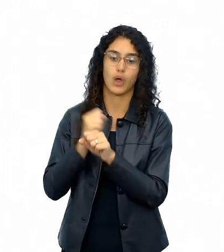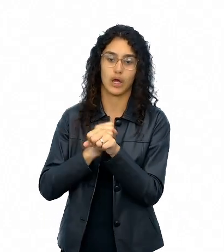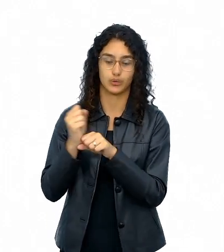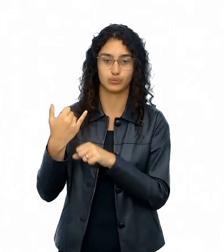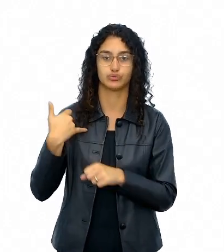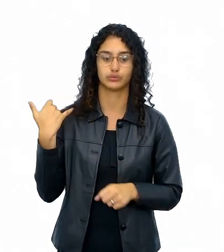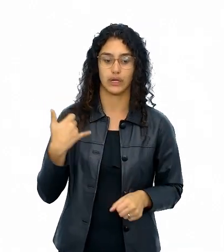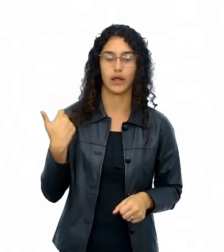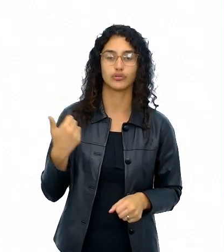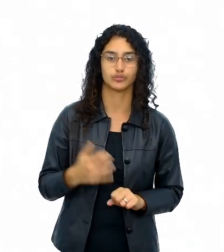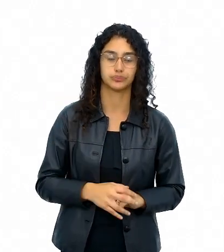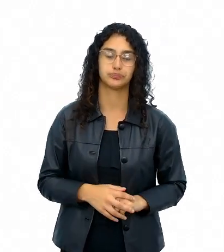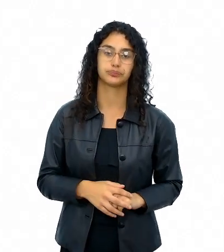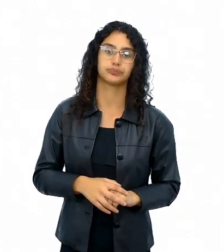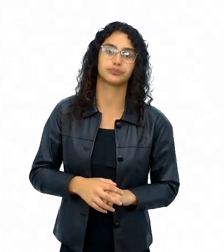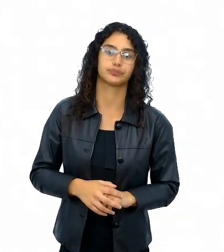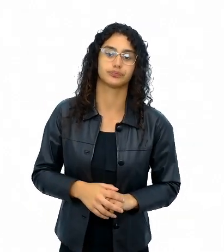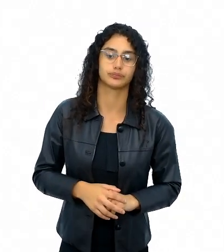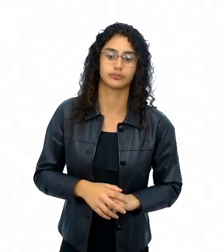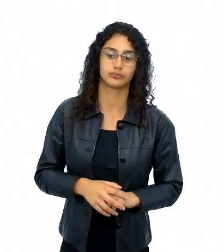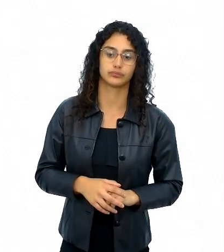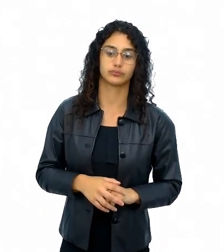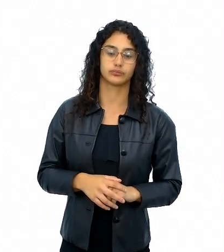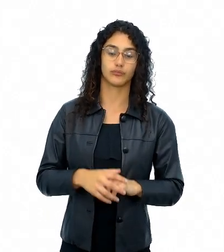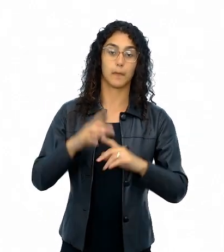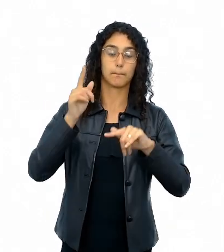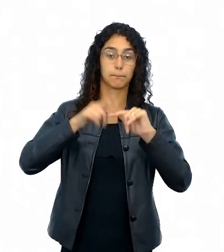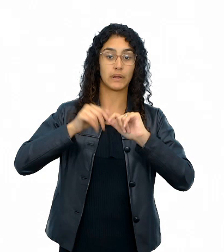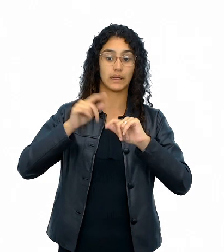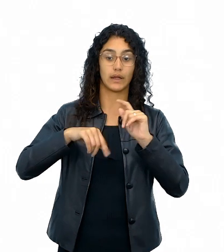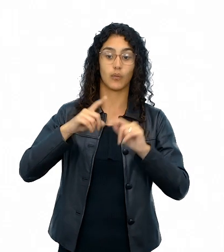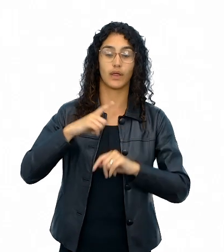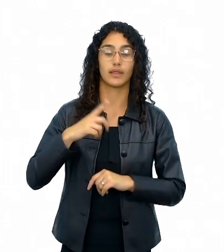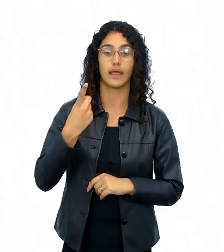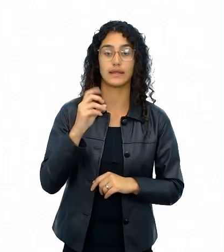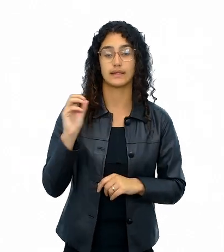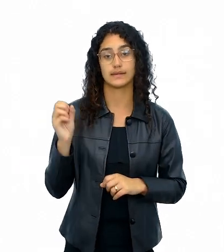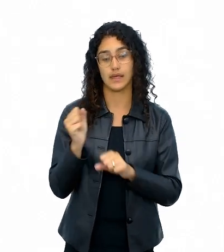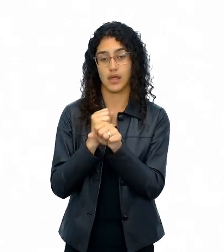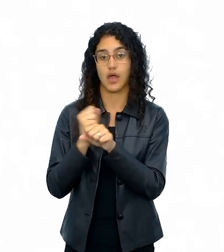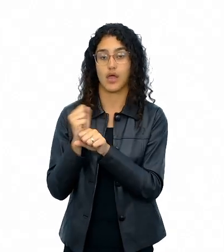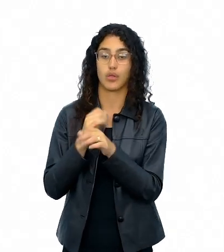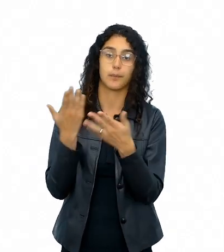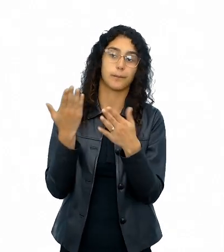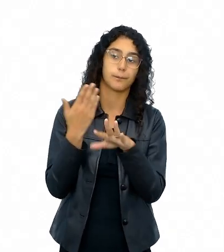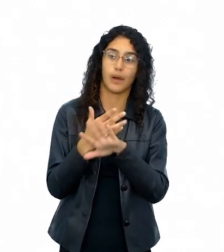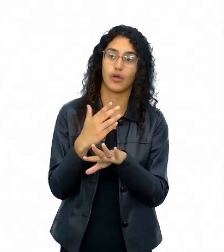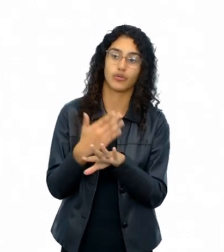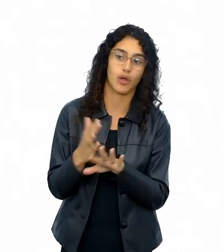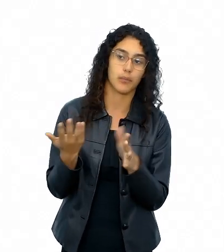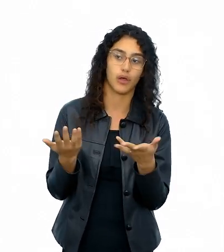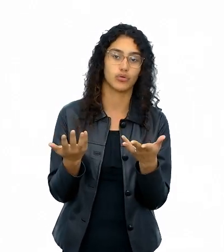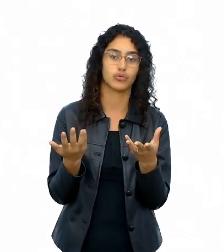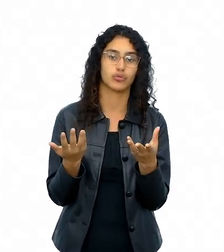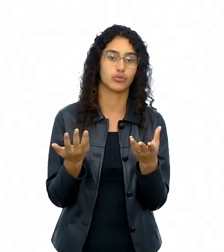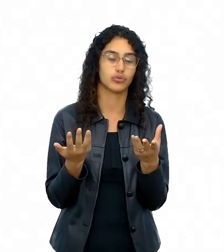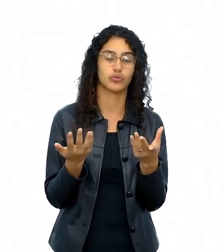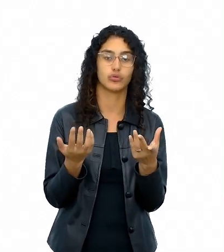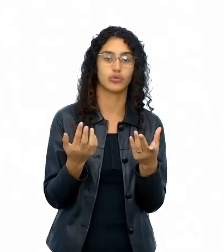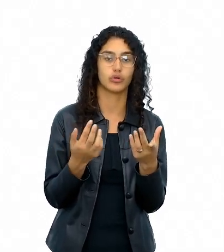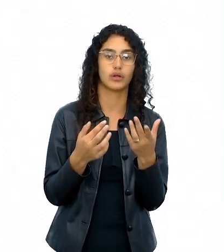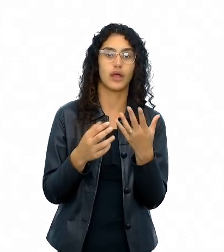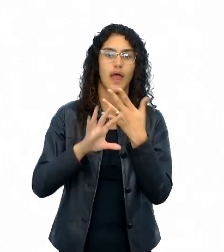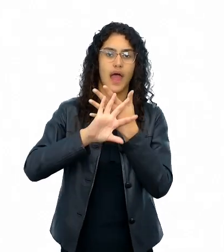idade. Claro que, se a gente fala de algum material que tem 100 anos de idade, praticamente a radiação não